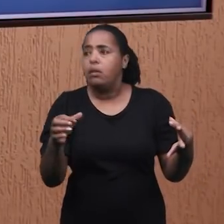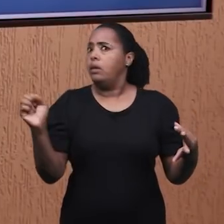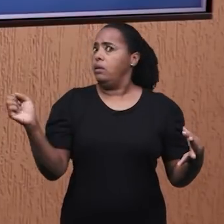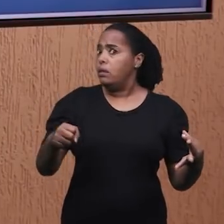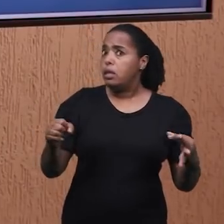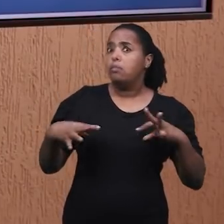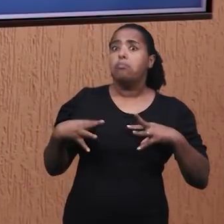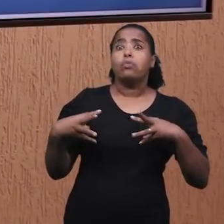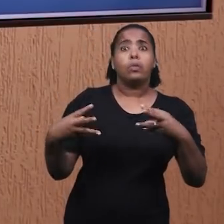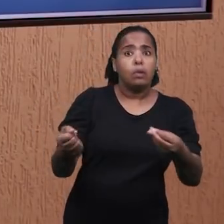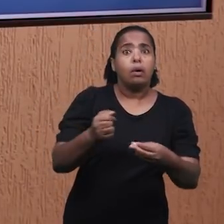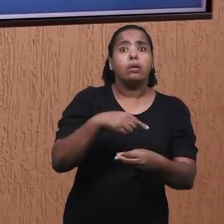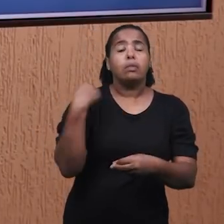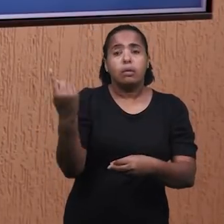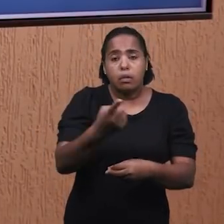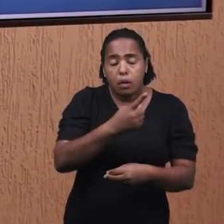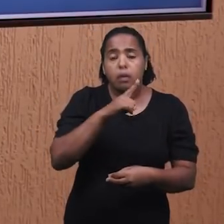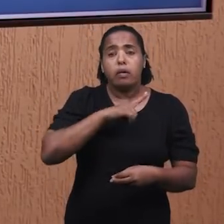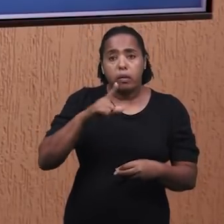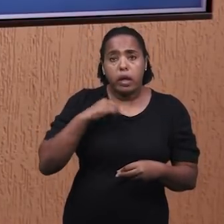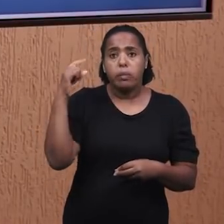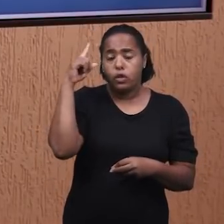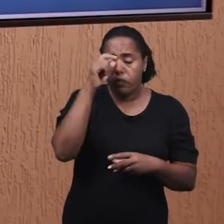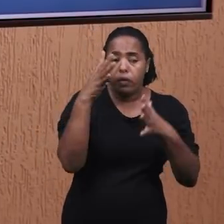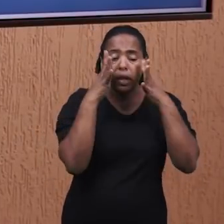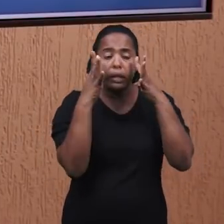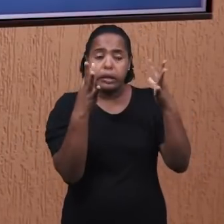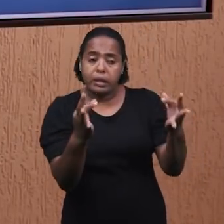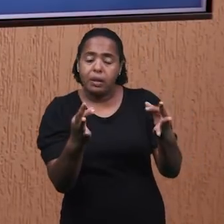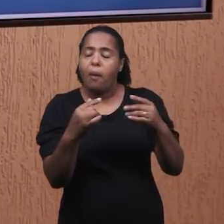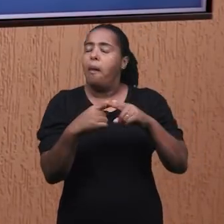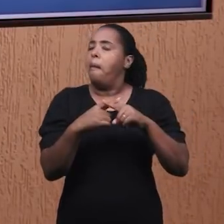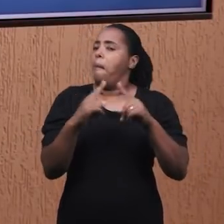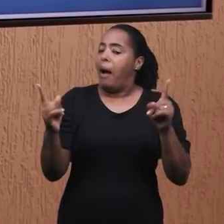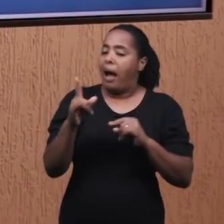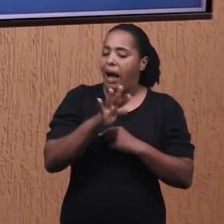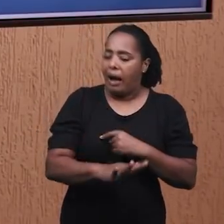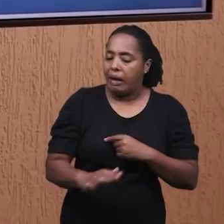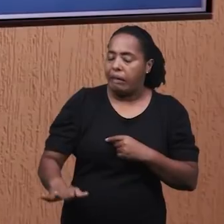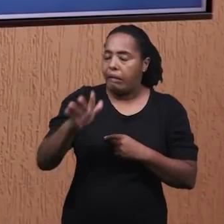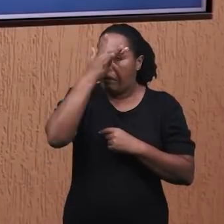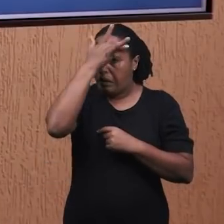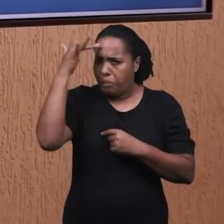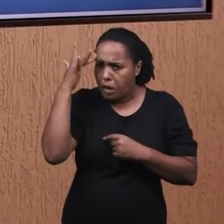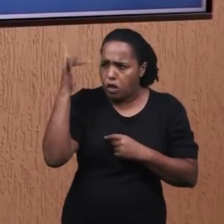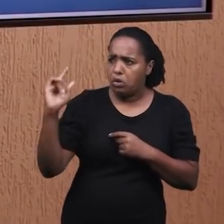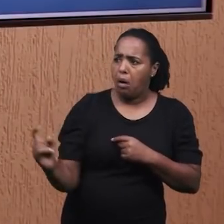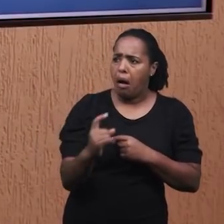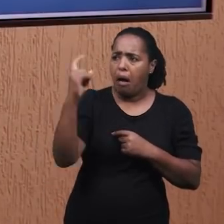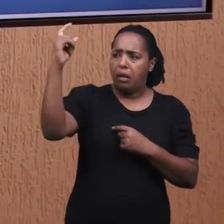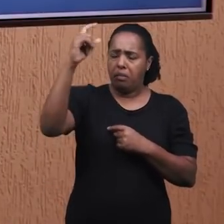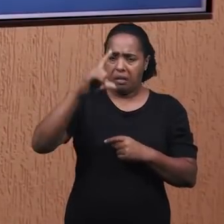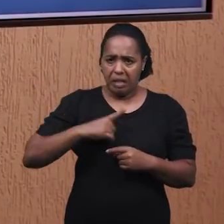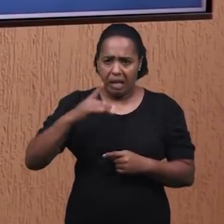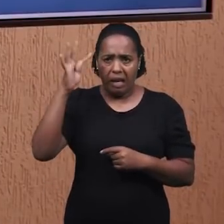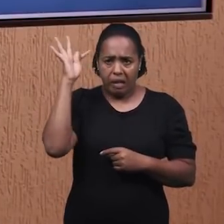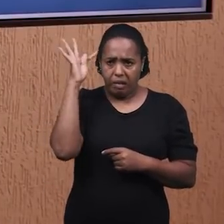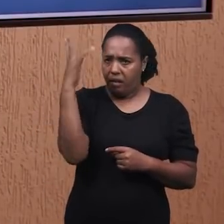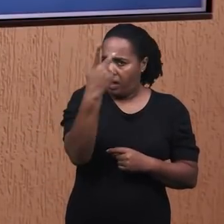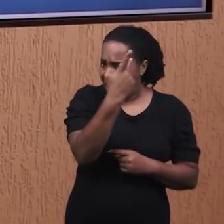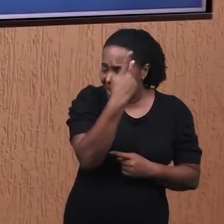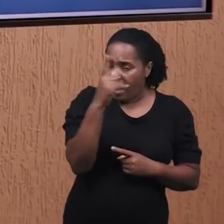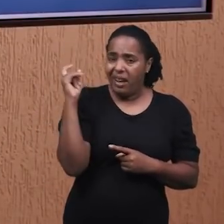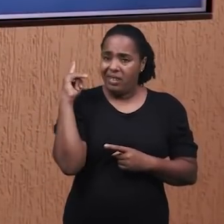todos nós temos dificuldade em algum momento em prestar atenção. A criança, a pessoa, o adulto que tem TDAH, ele vai